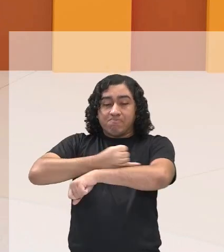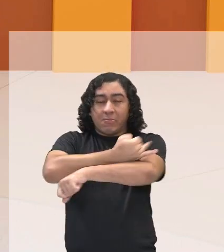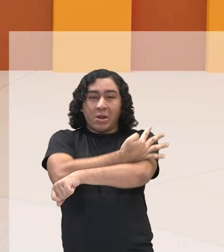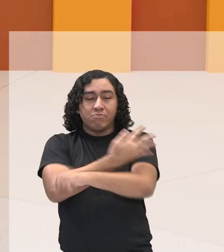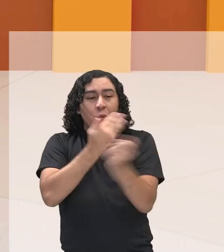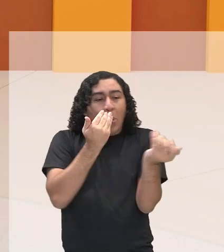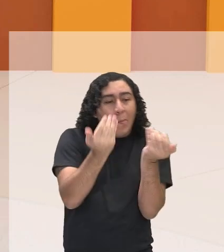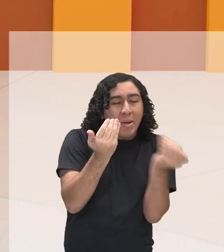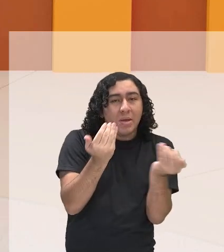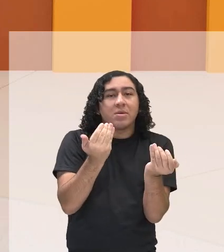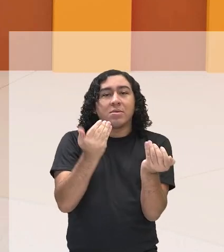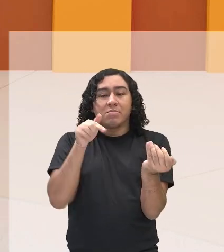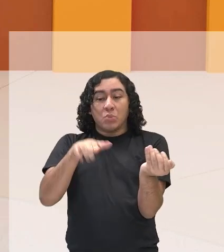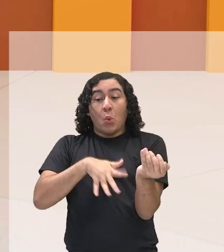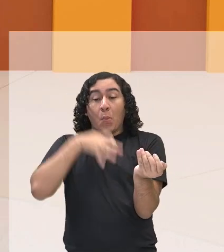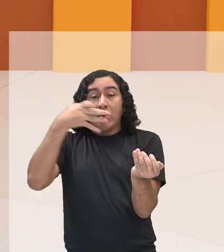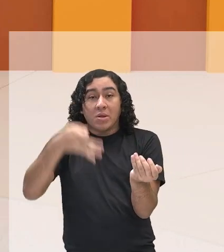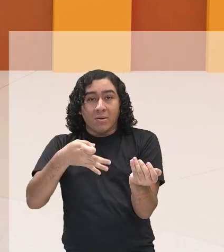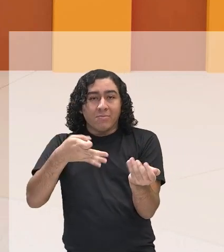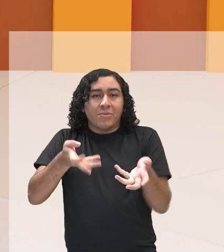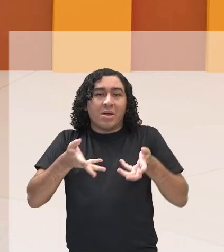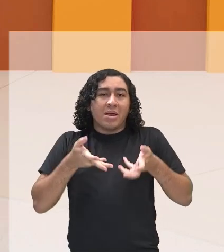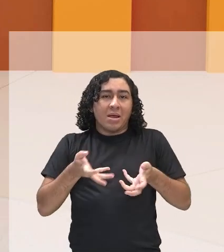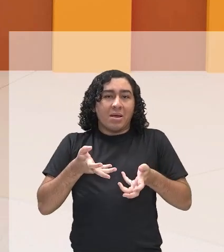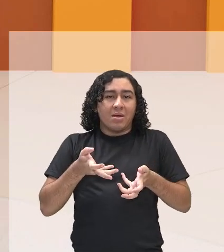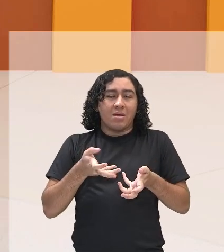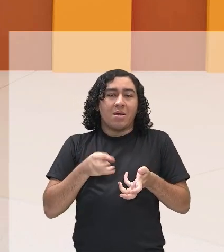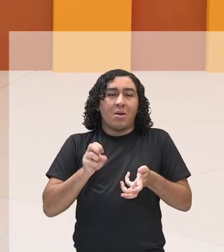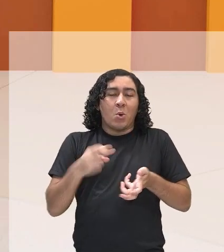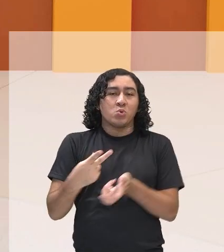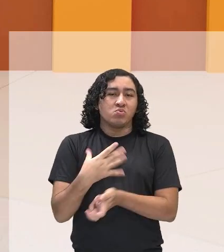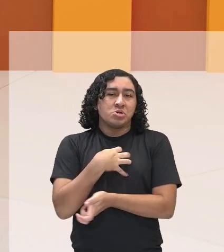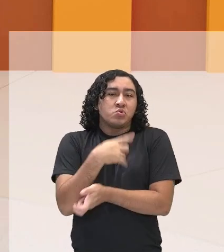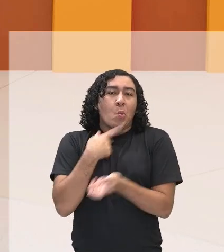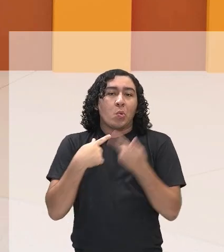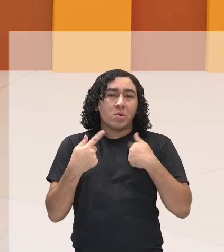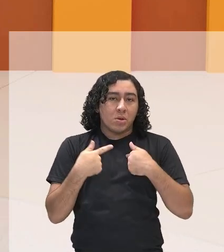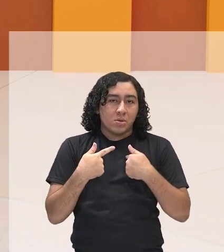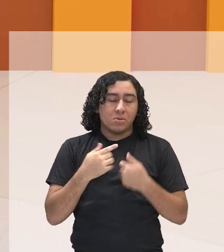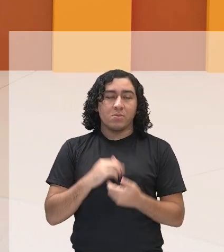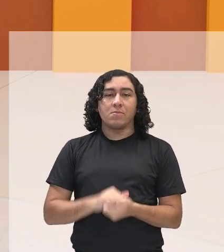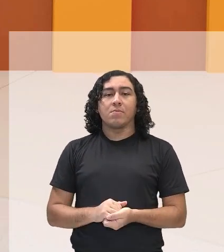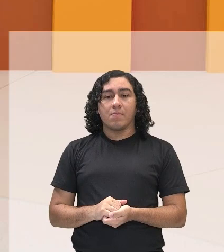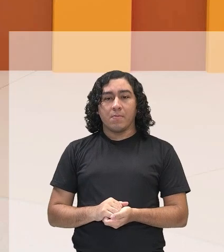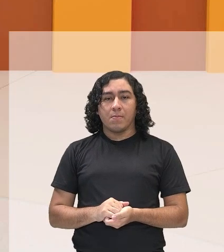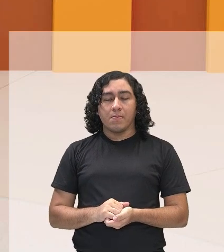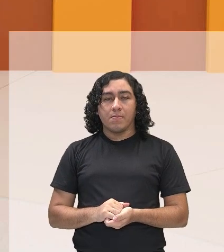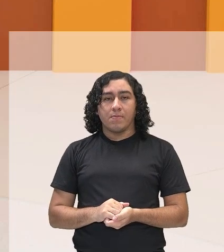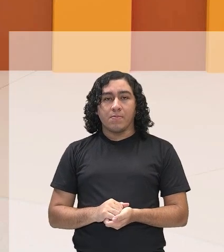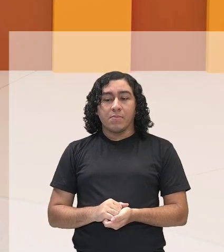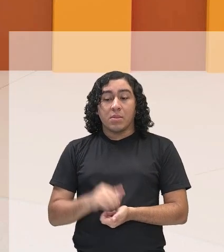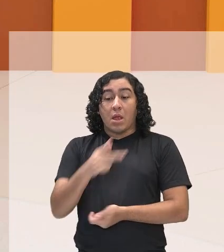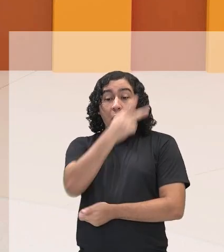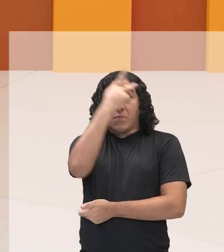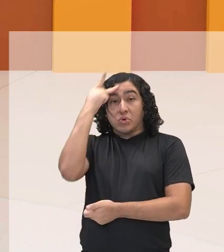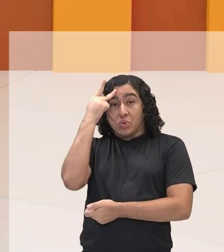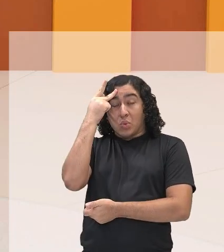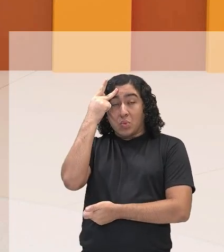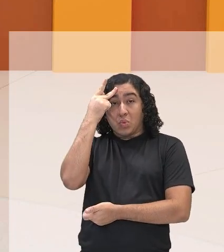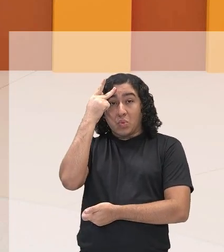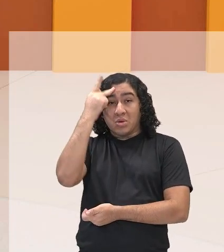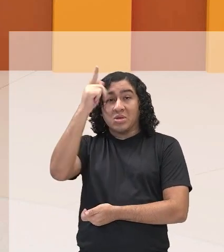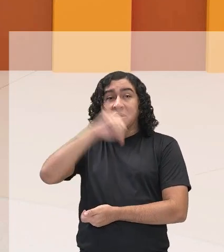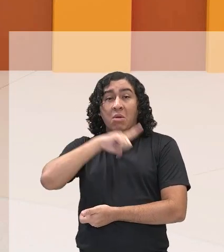compara, ele quer, ou ainda, o sujeito que escolhe uma opção mediante